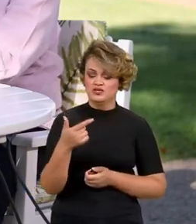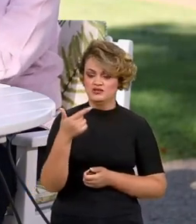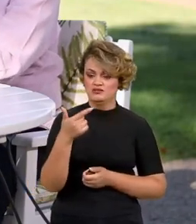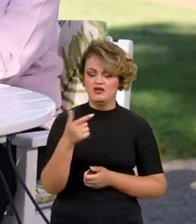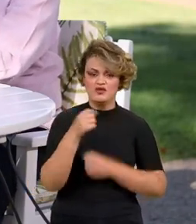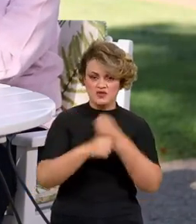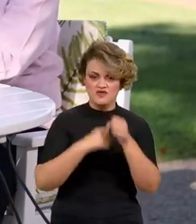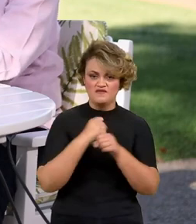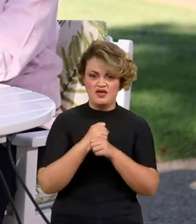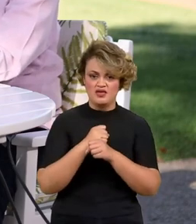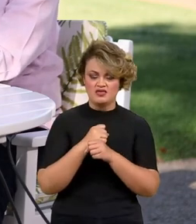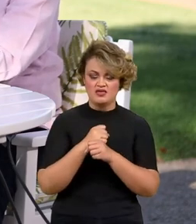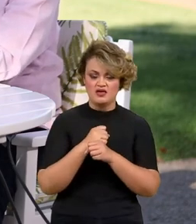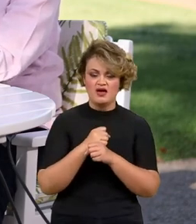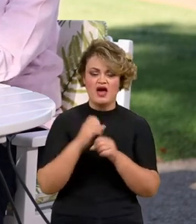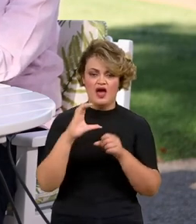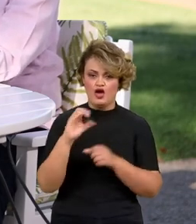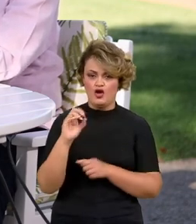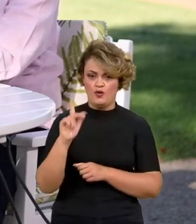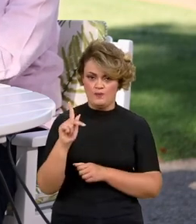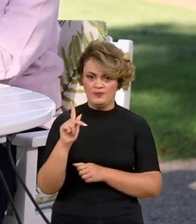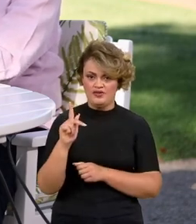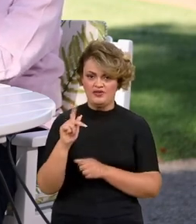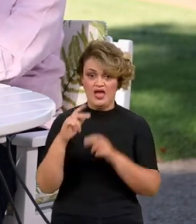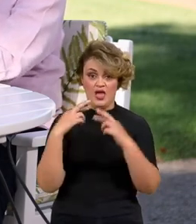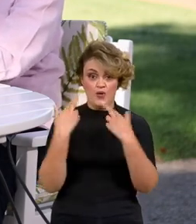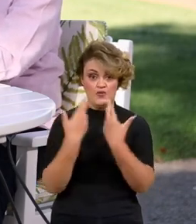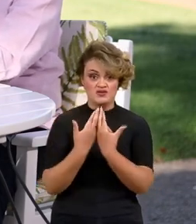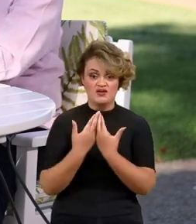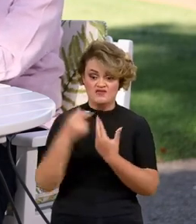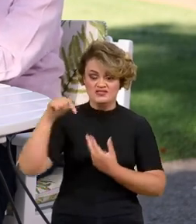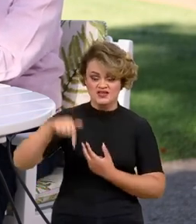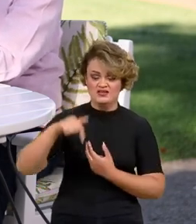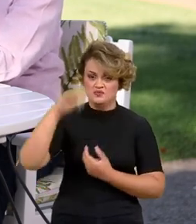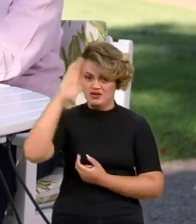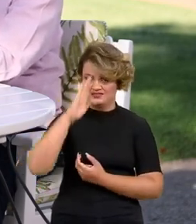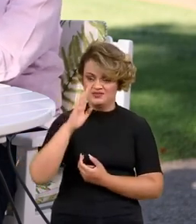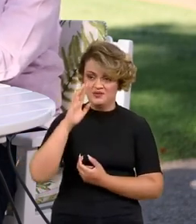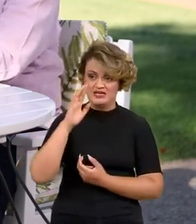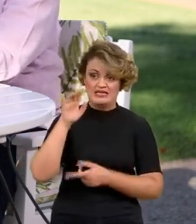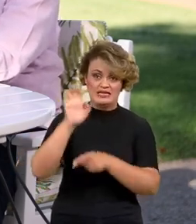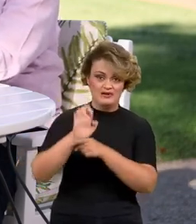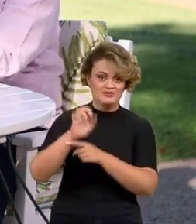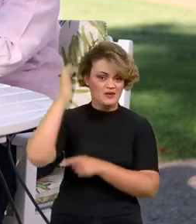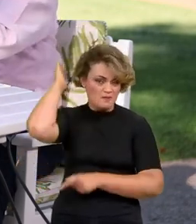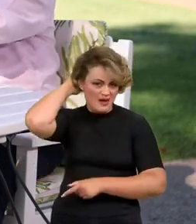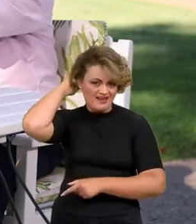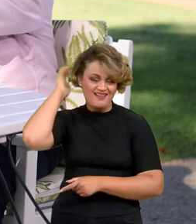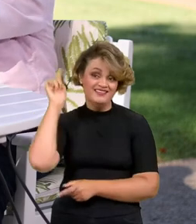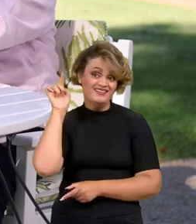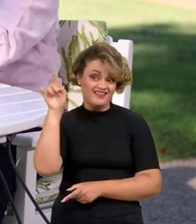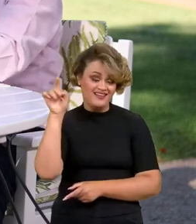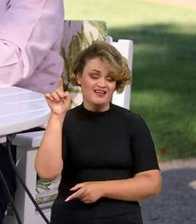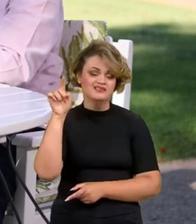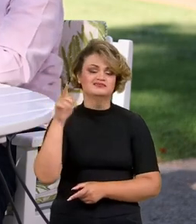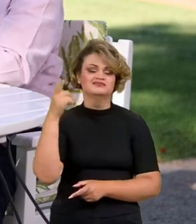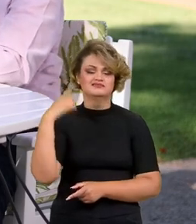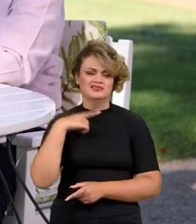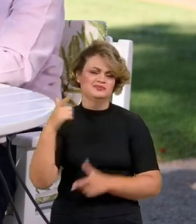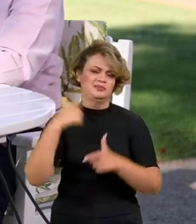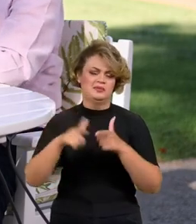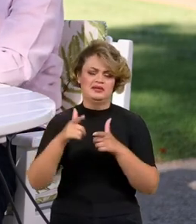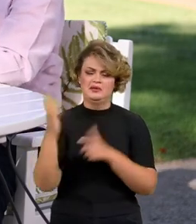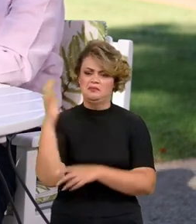parar Aquele é um estado que tem problemas bastante grandes em relação a isso né desmatamento a questão de como mudar um pouco economia